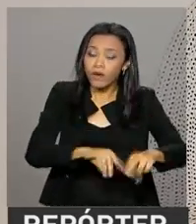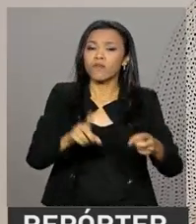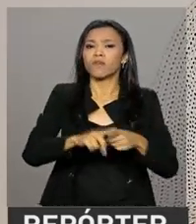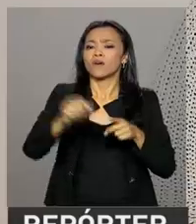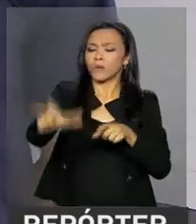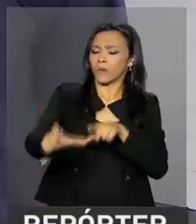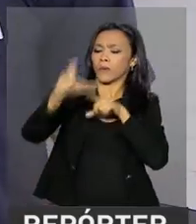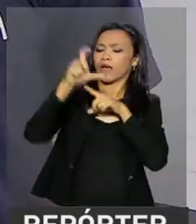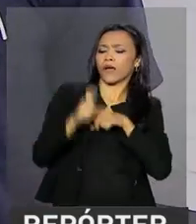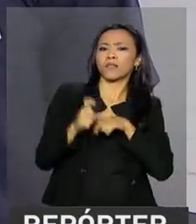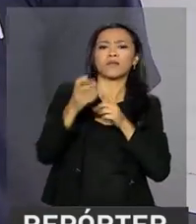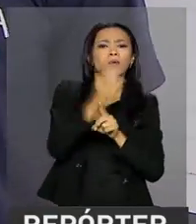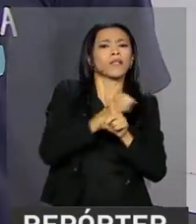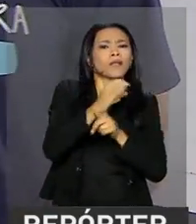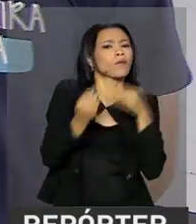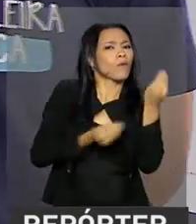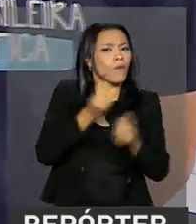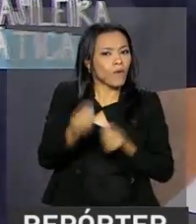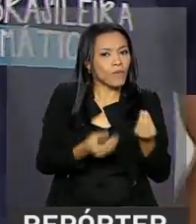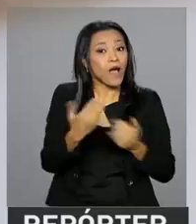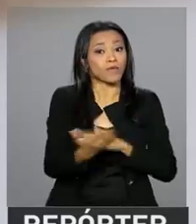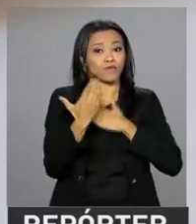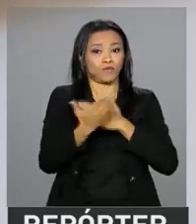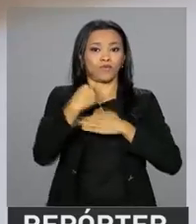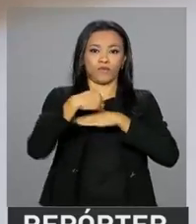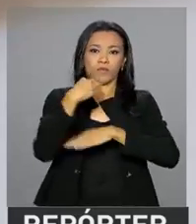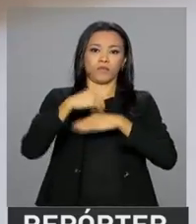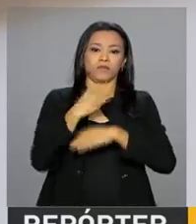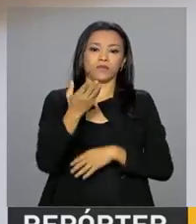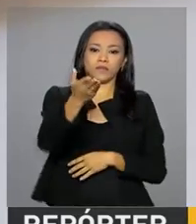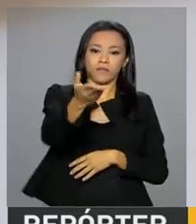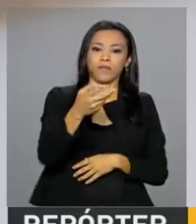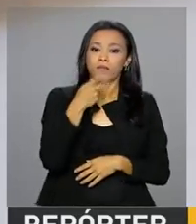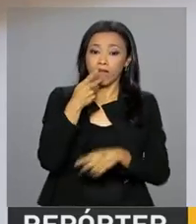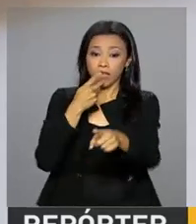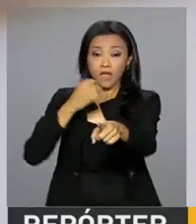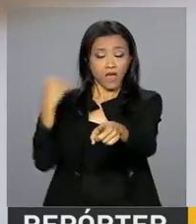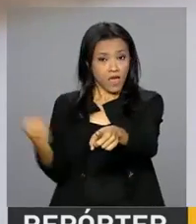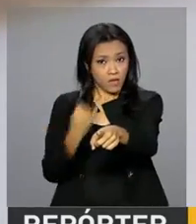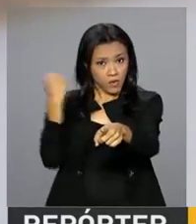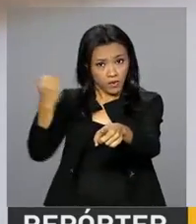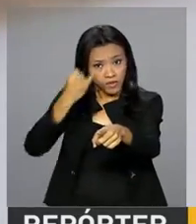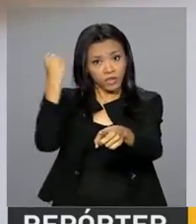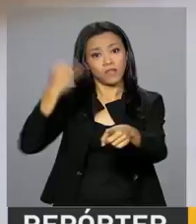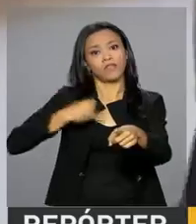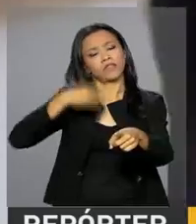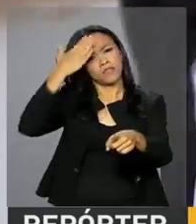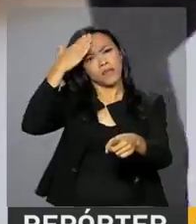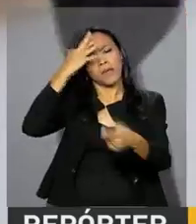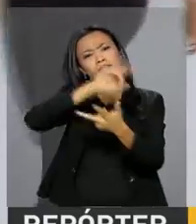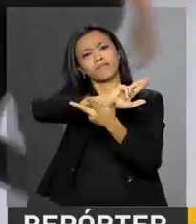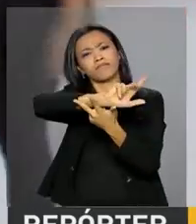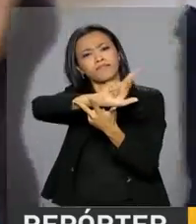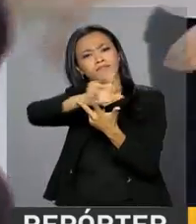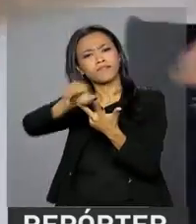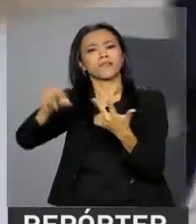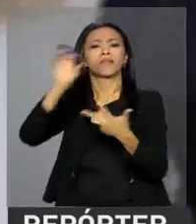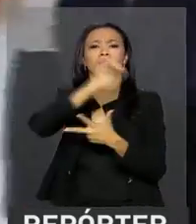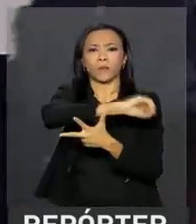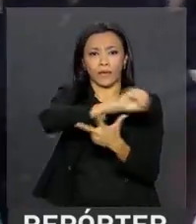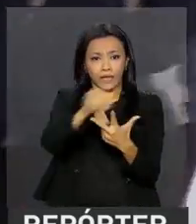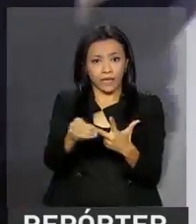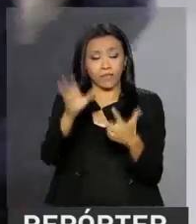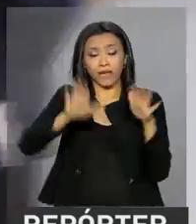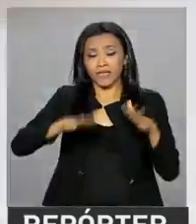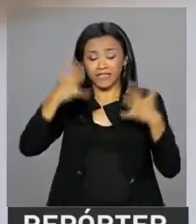confirmação Débora aprovou A novidade é muito importante a gente est atualizado sobre todas essas questões do Enem muitas vezes a gente